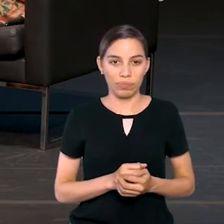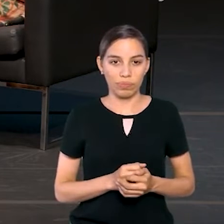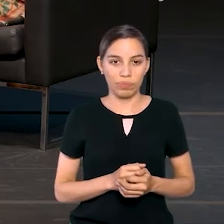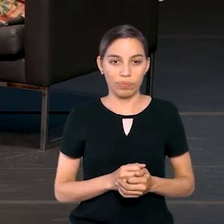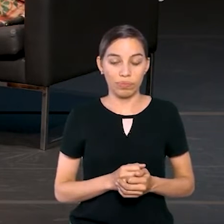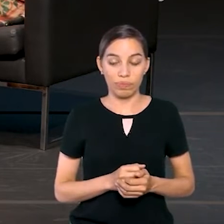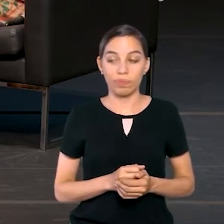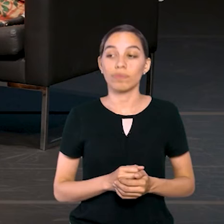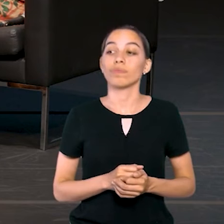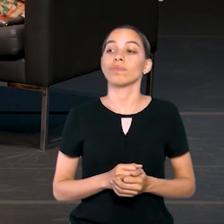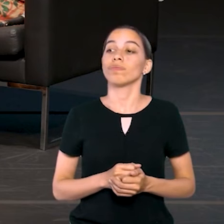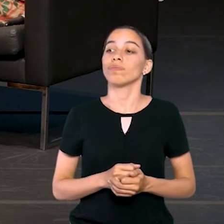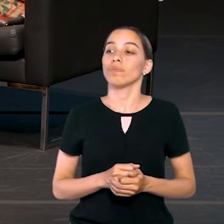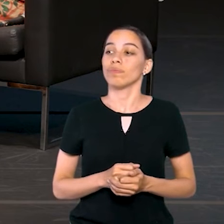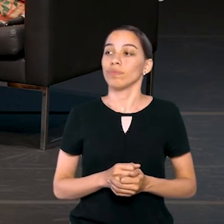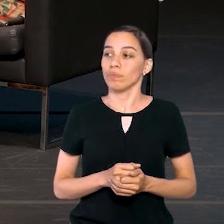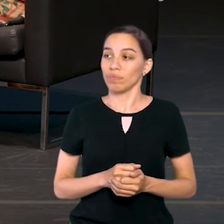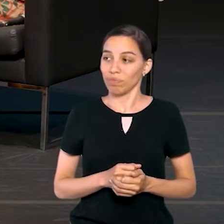Uhum.